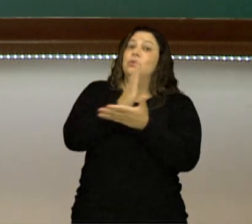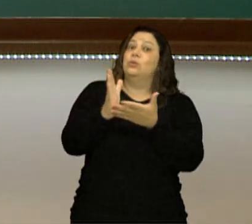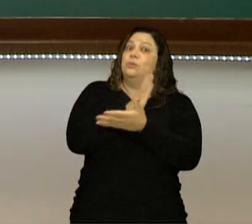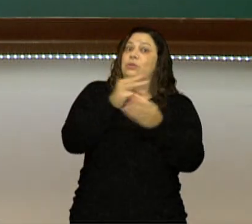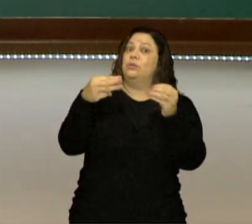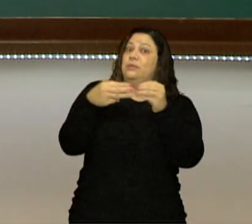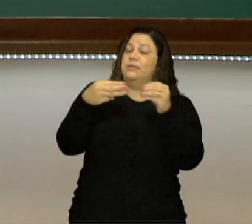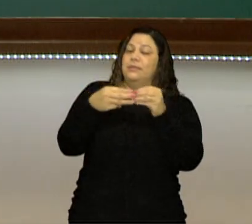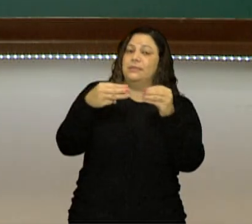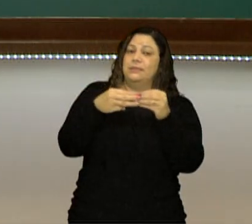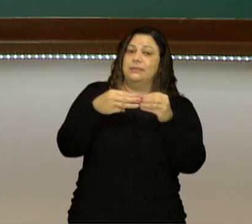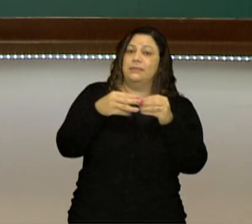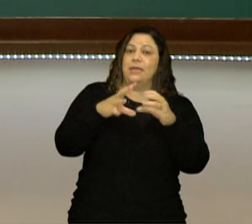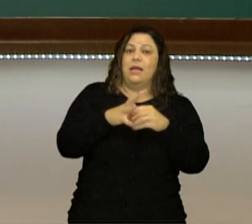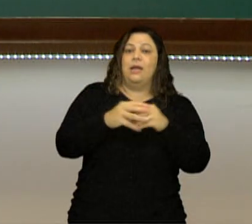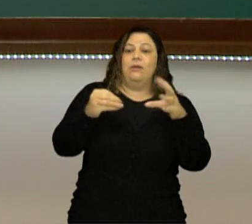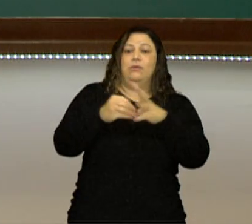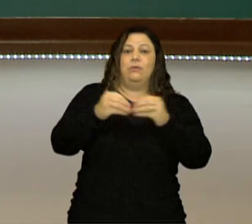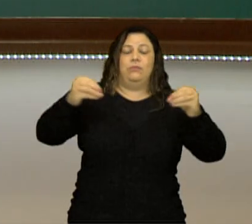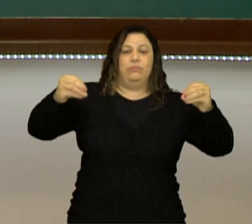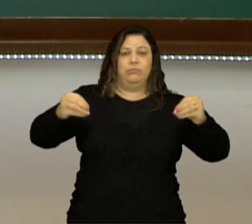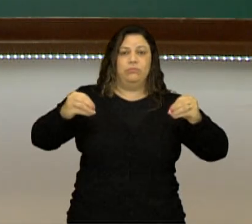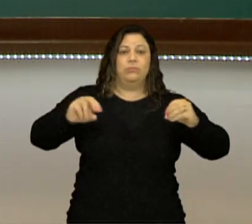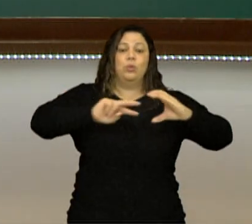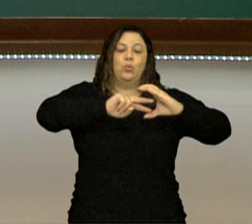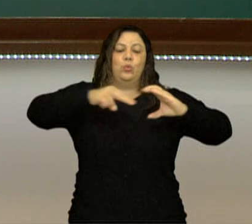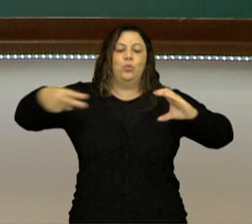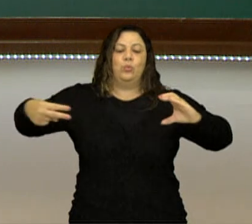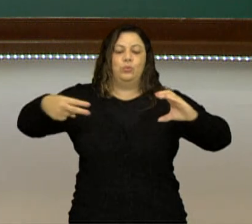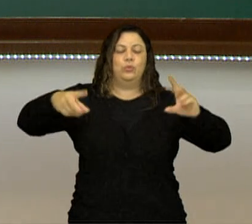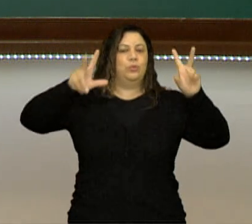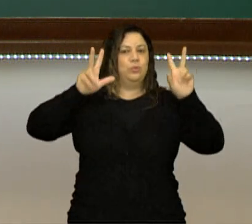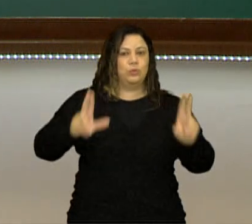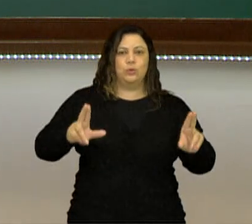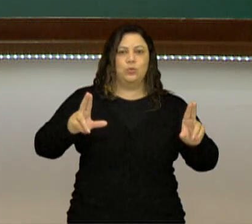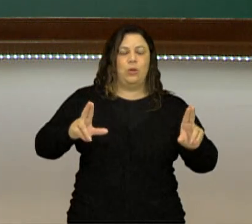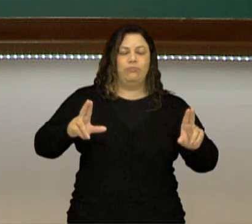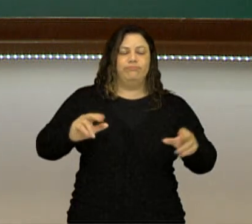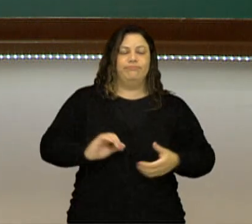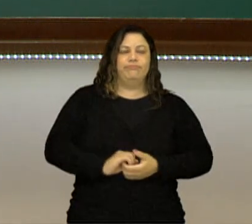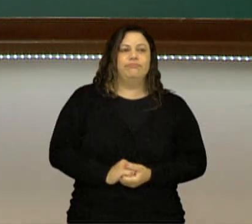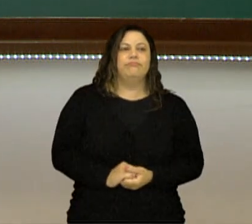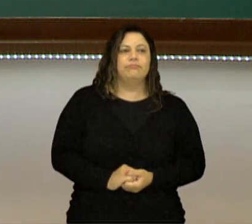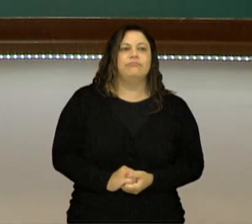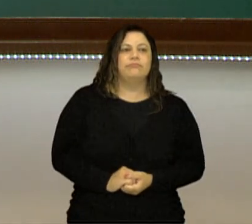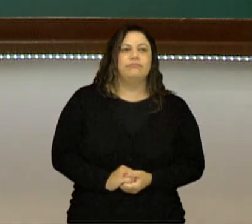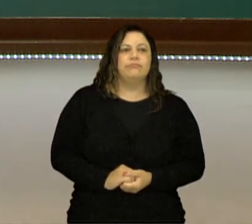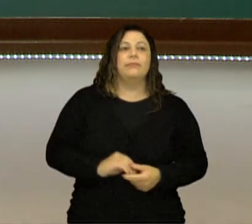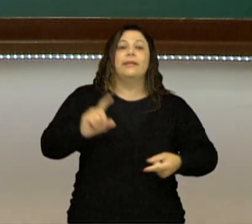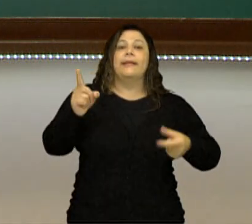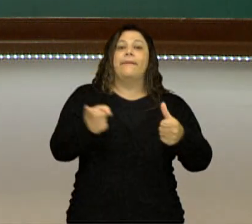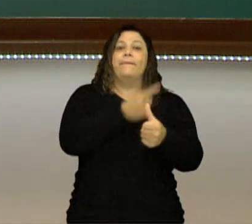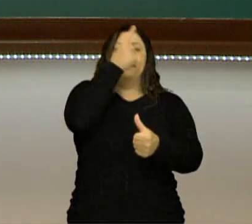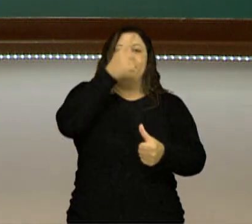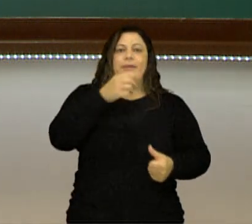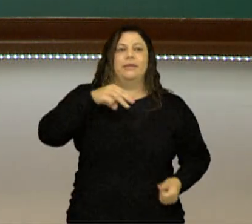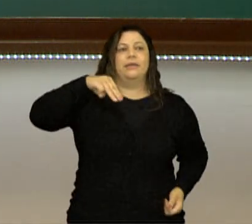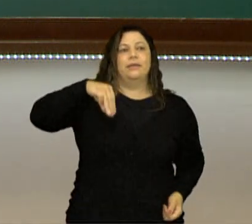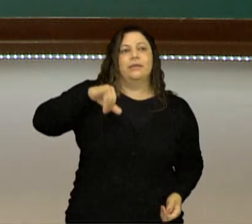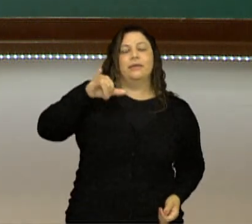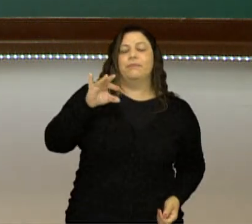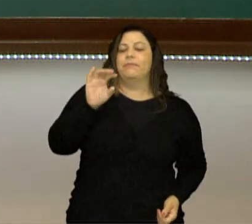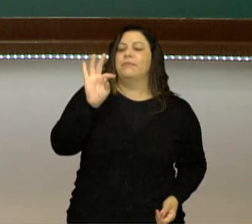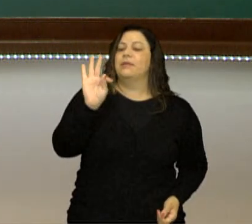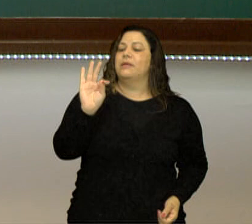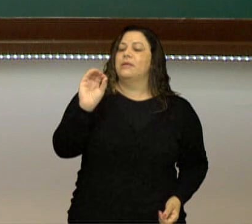com a mesma quantidade de cromossomos, separando os dois núcleos juntos ali. Fase da mitose, primeira ali que eu falei, então como eu falei, tem